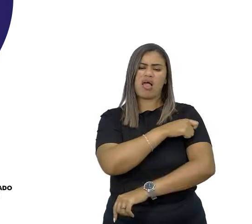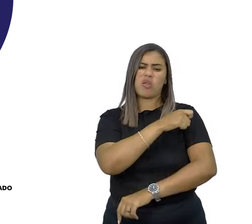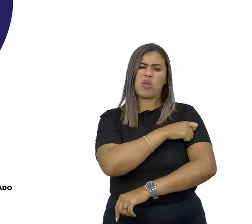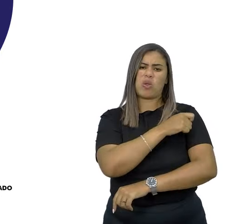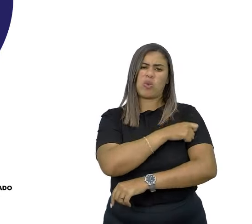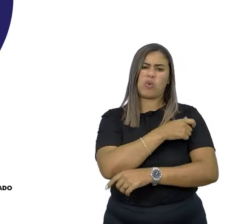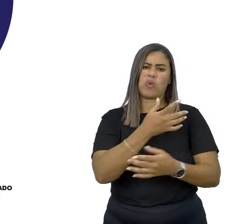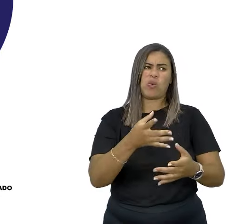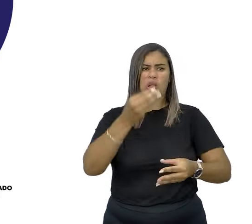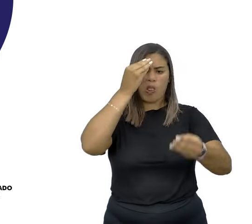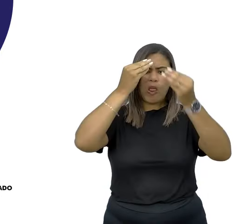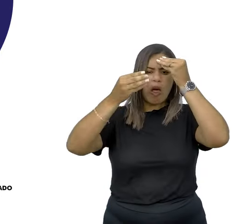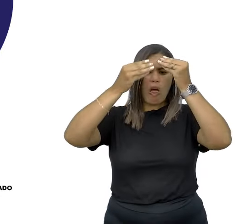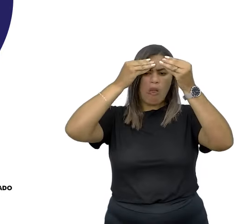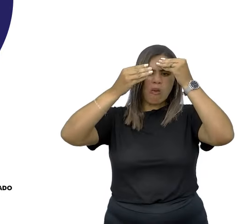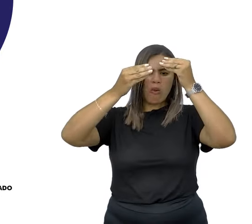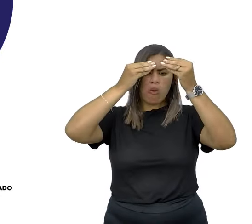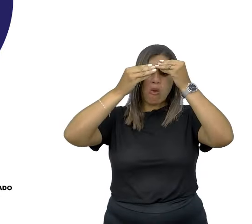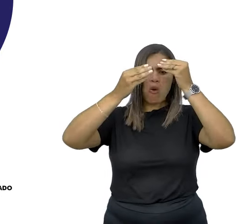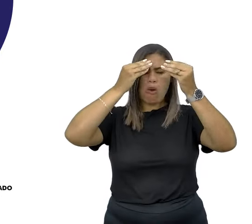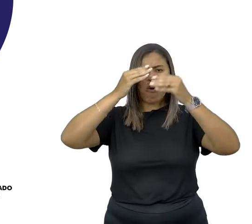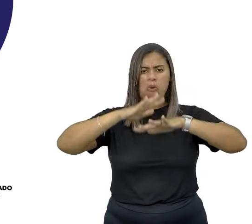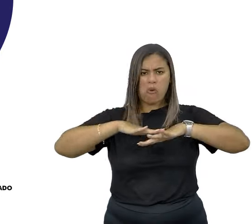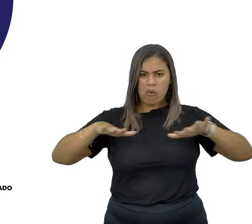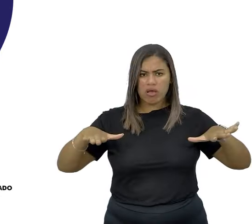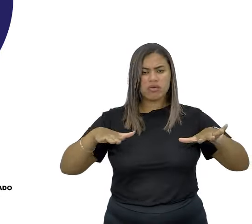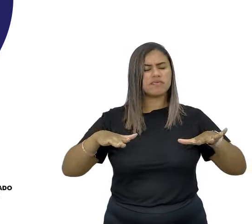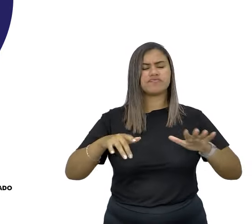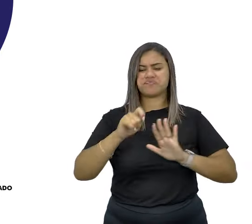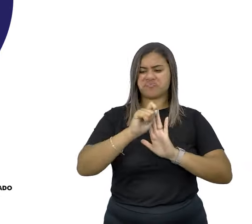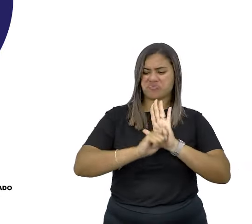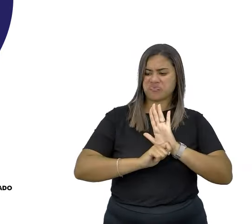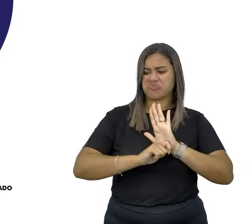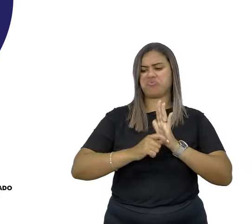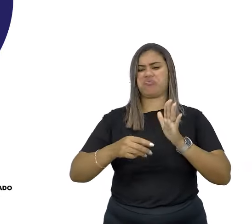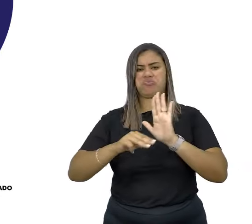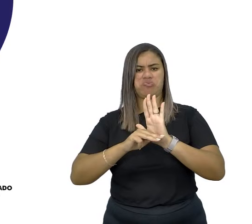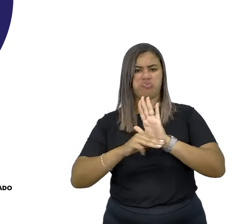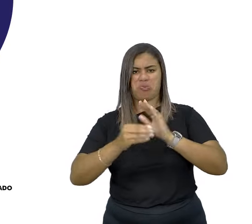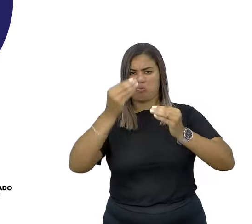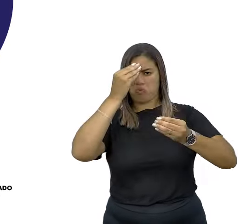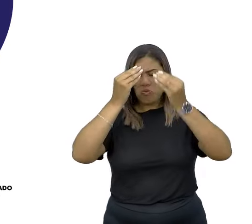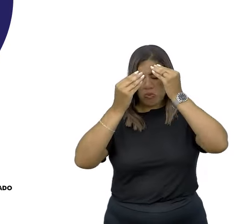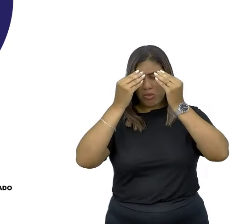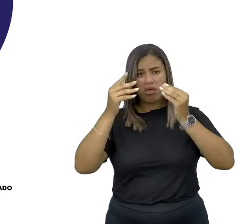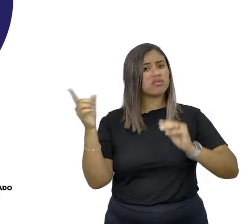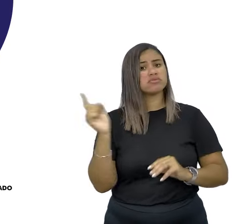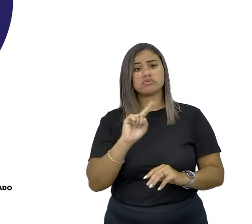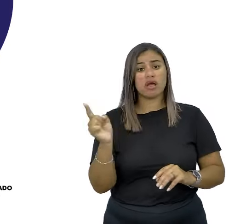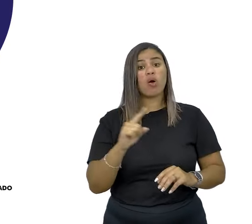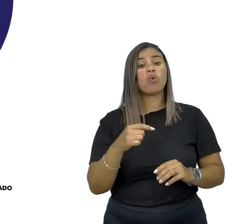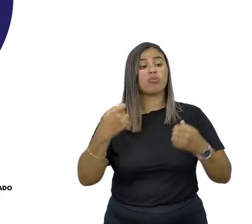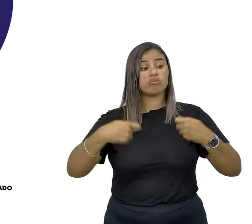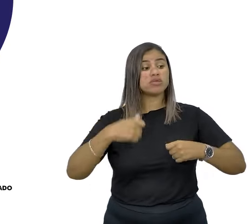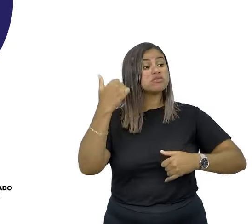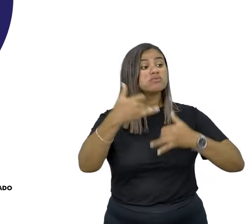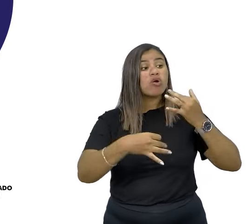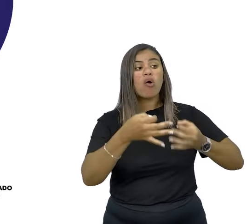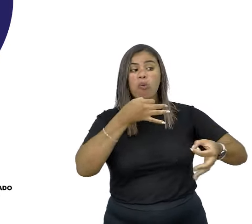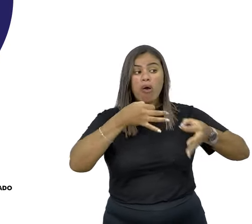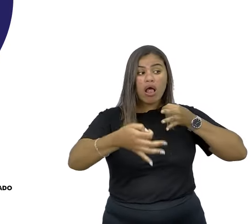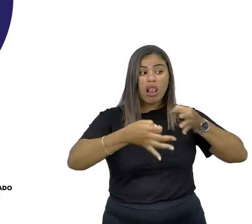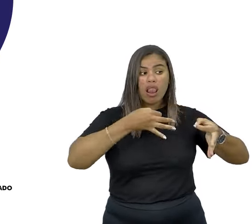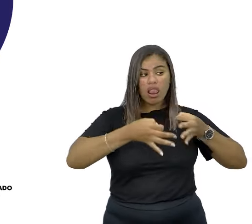sejam decorativos, que façam apenas decoração de algoritmos, de metodologias. Não, que eles saibam argumentar